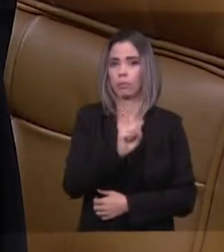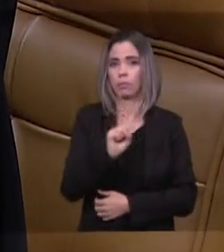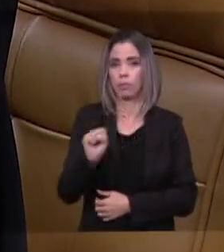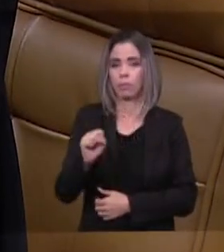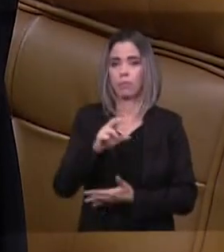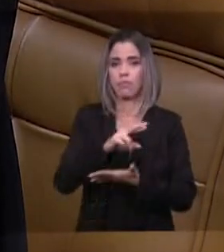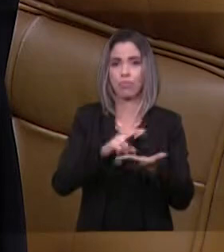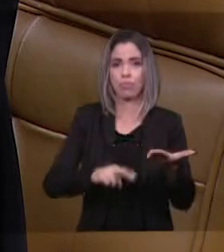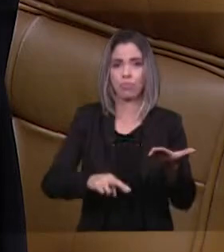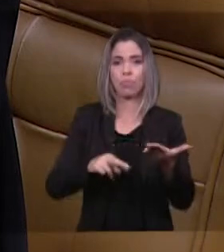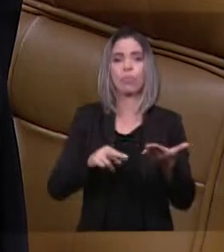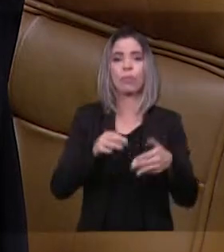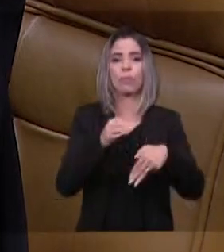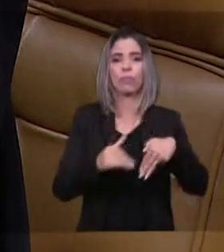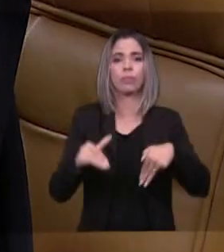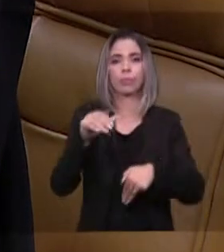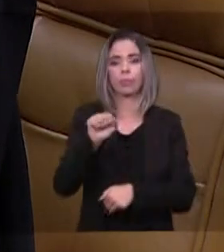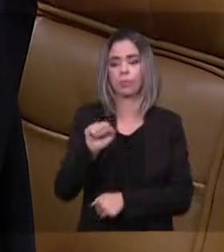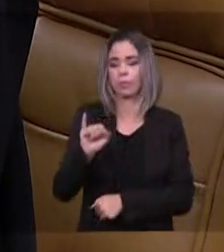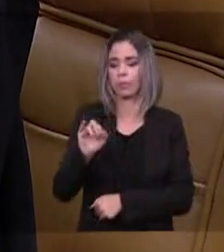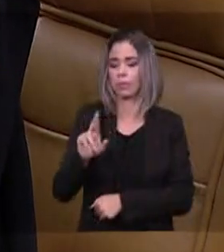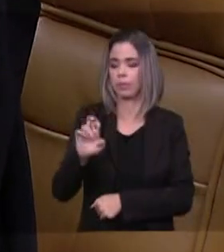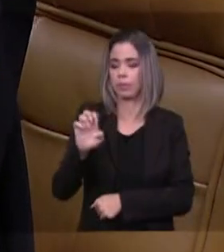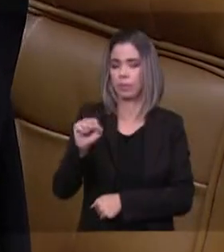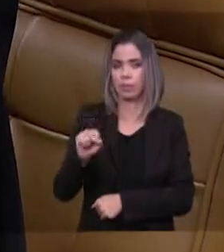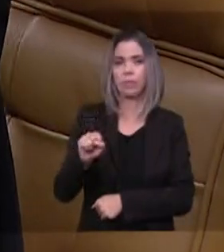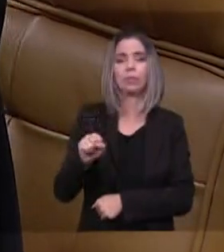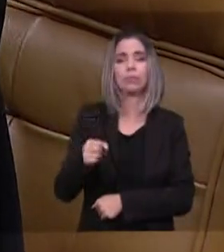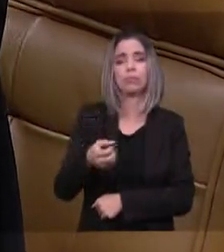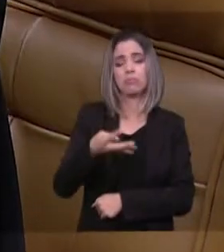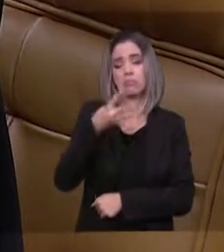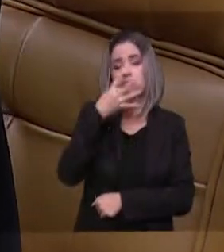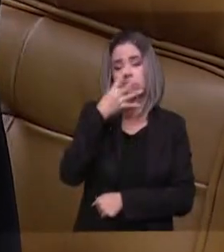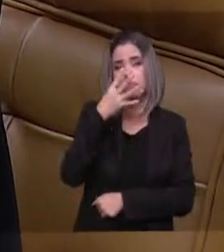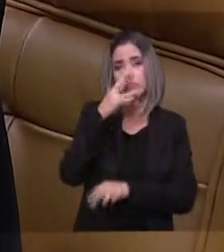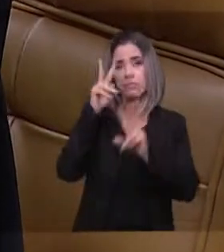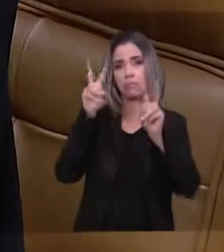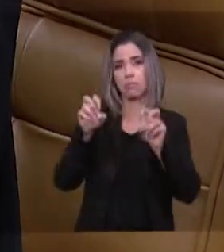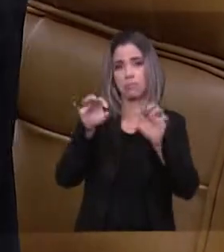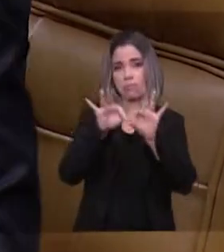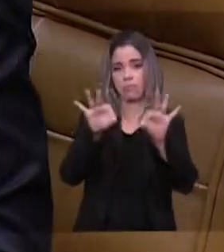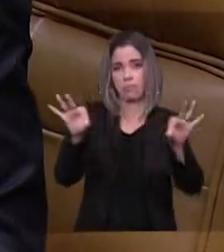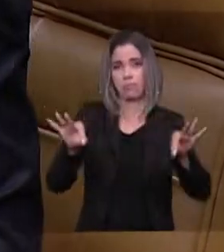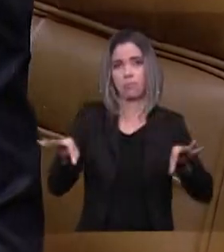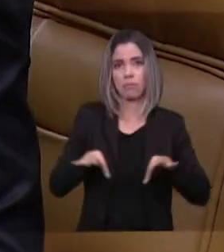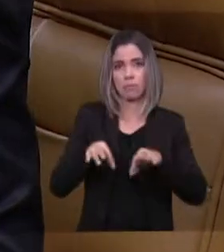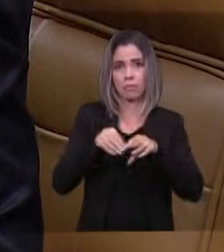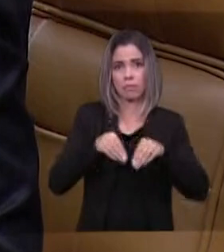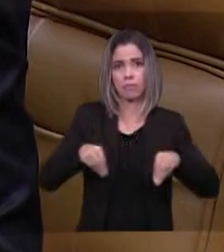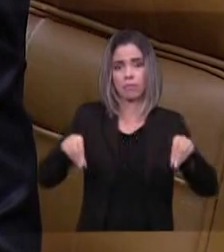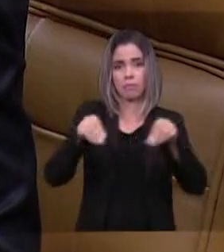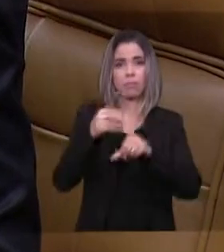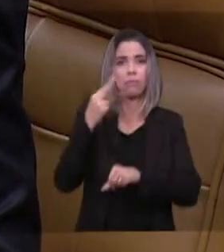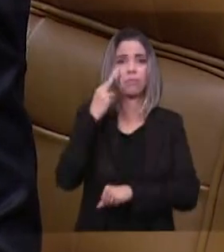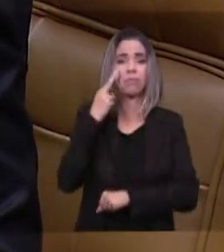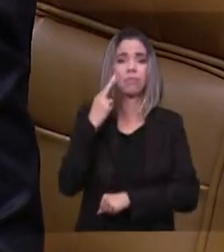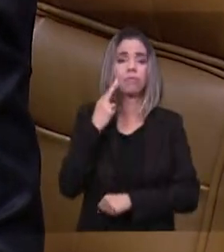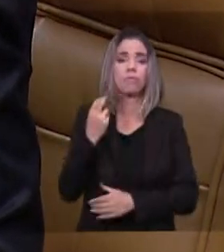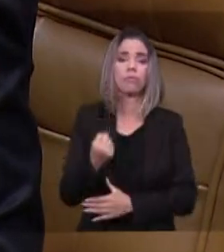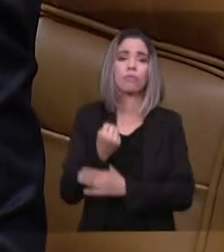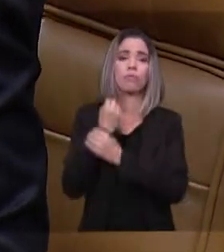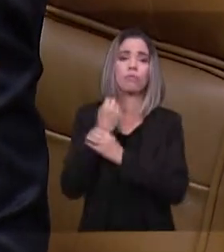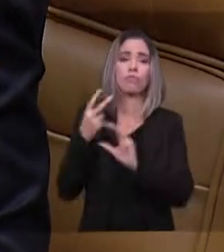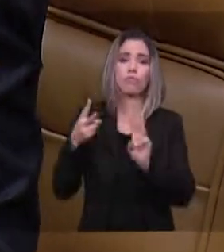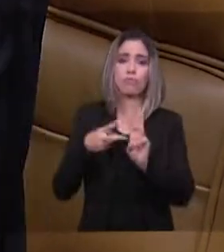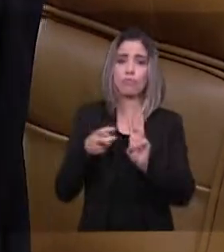eminente ministro Aires Brito, que apreciou a questão da demarcação de terras, em especial no estado de Roraima, buscando assegurar aos indígenas as terras